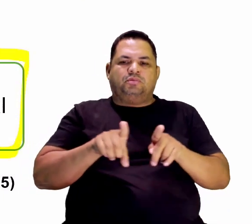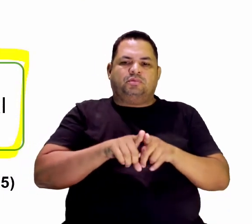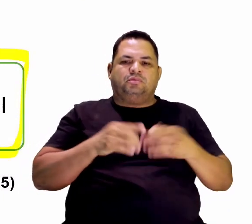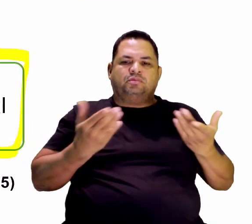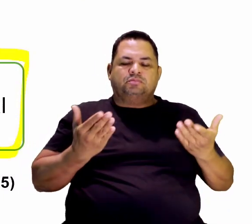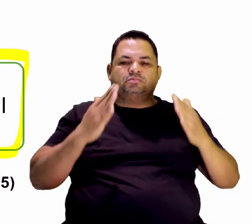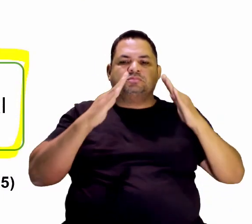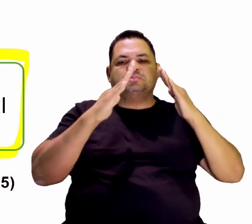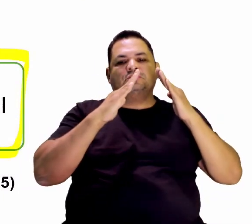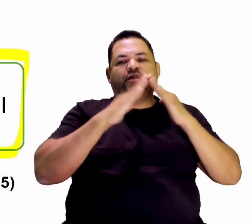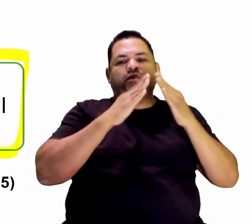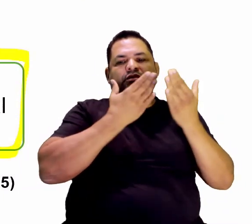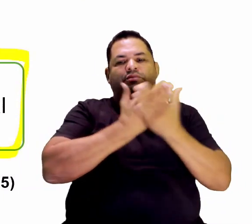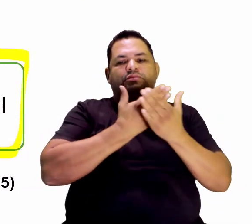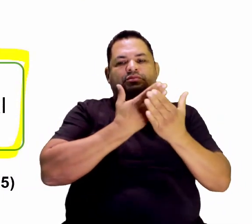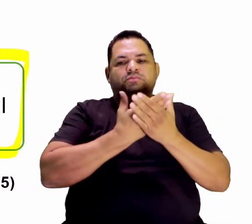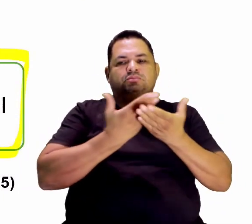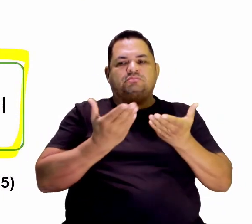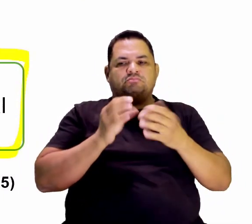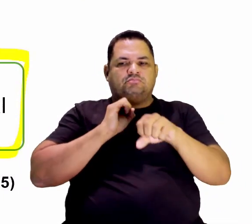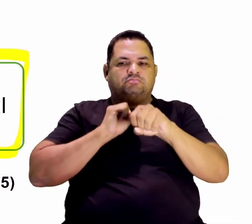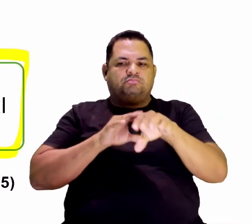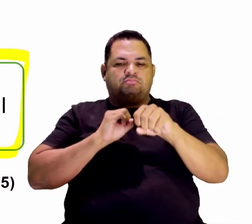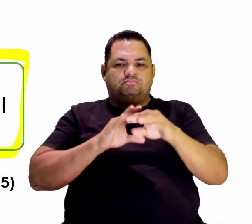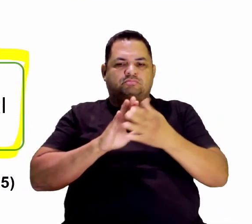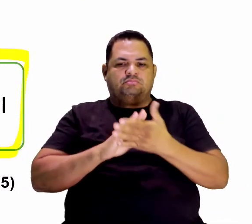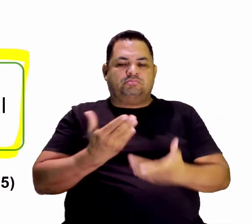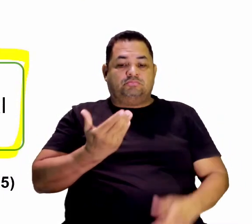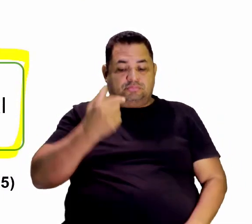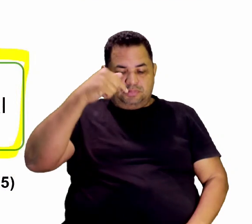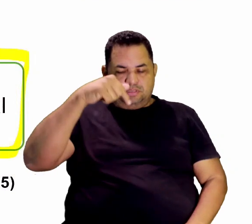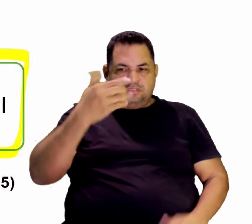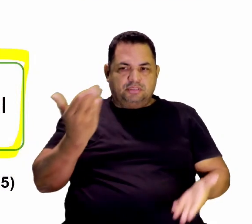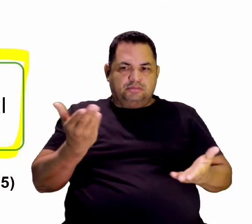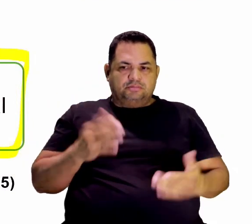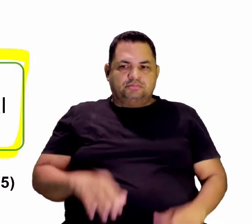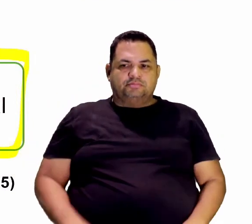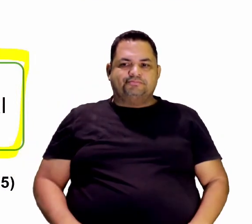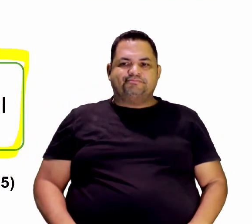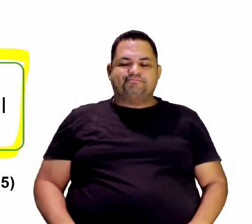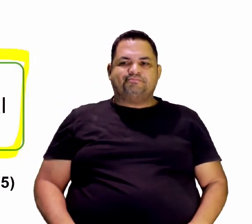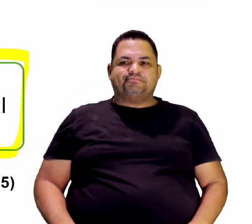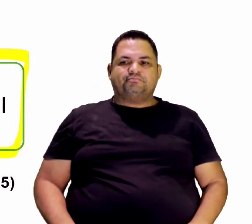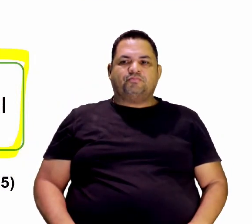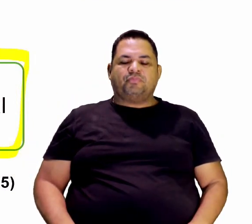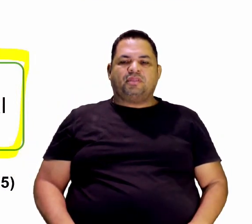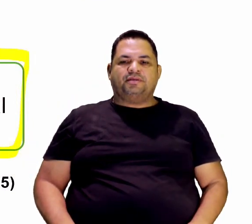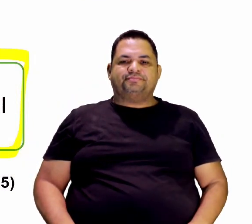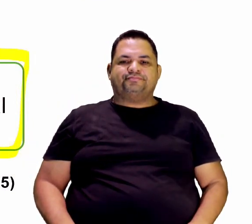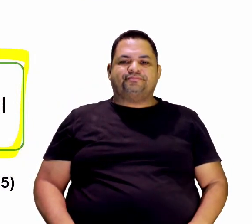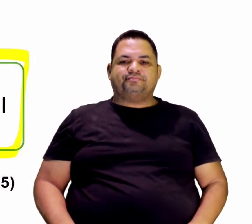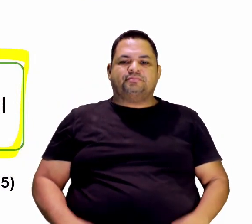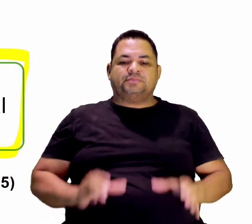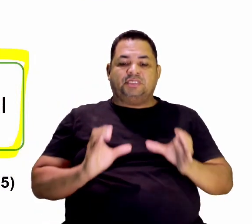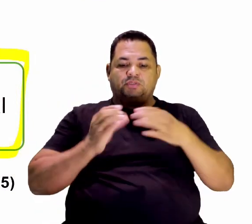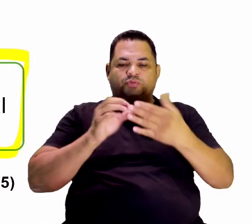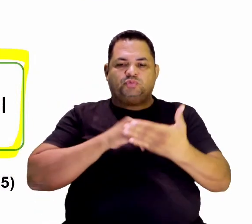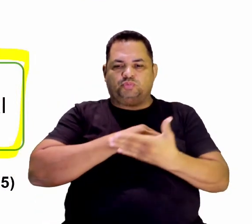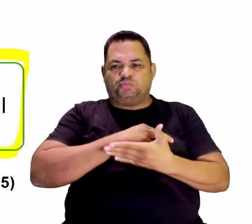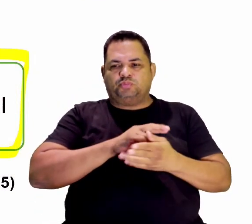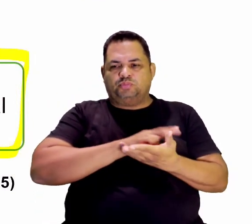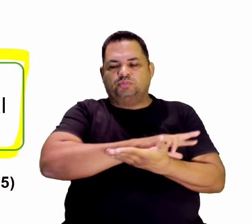massa, eu tenho alguns esportes para a saúde, eu tenho esportes que são de nível competitivo e eu tenho esportes de